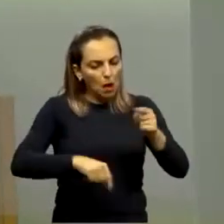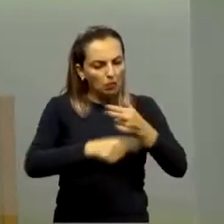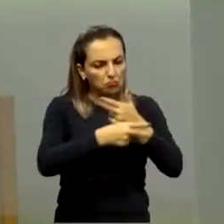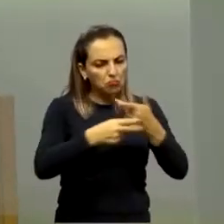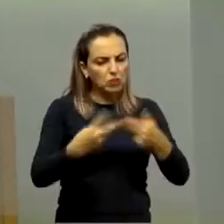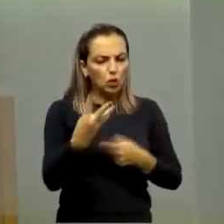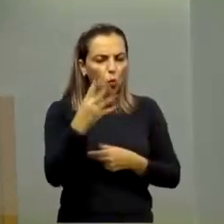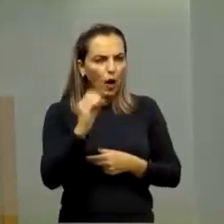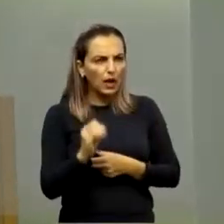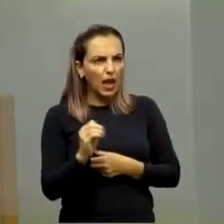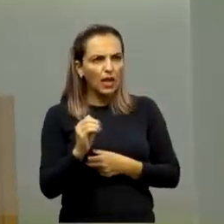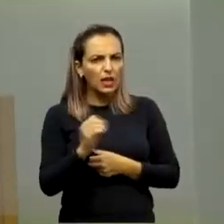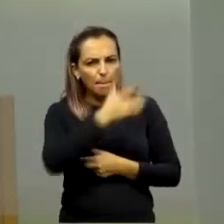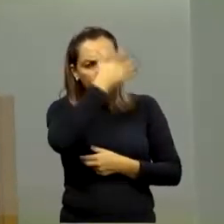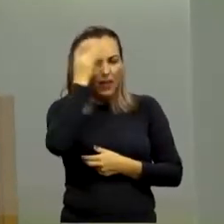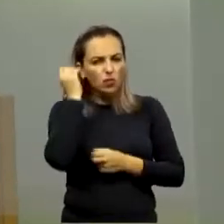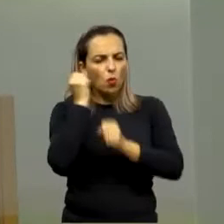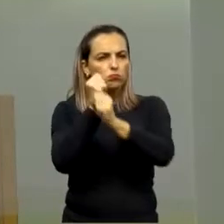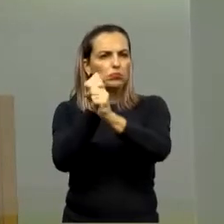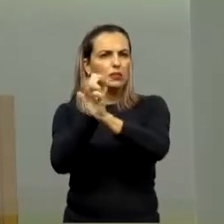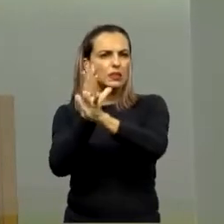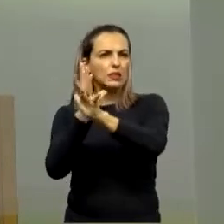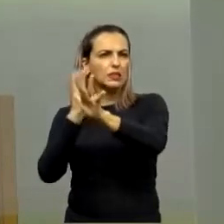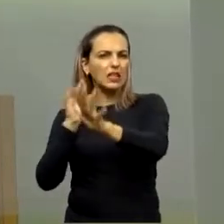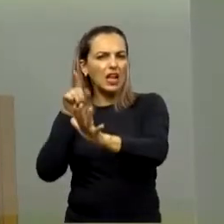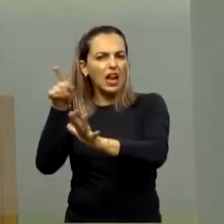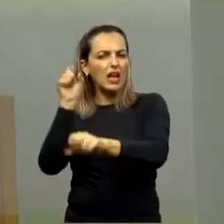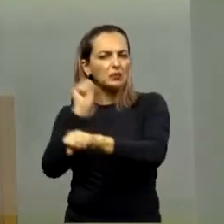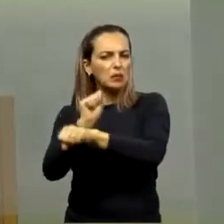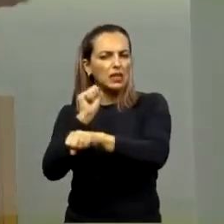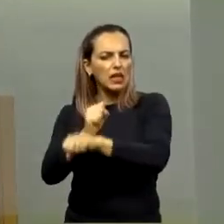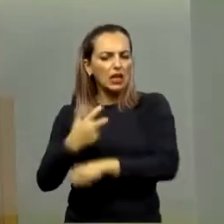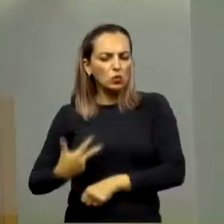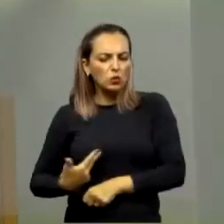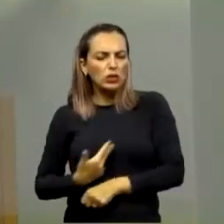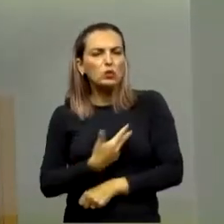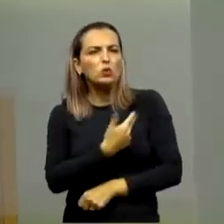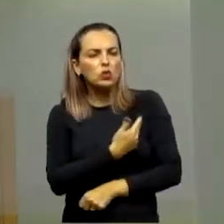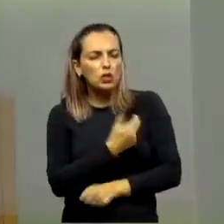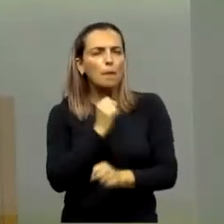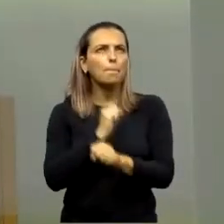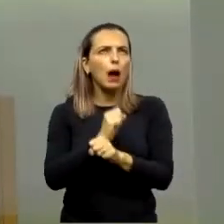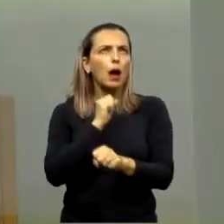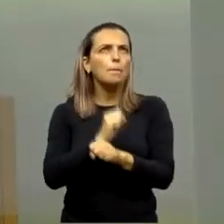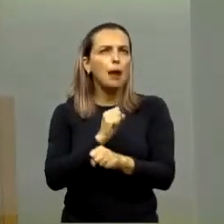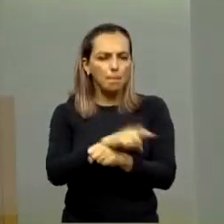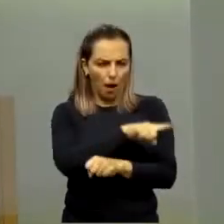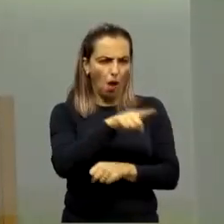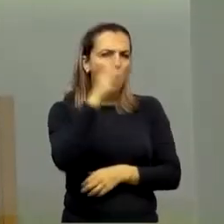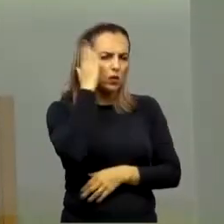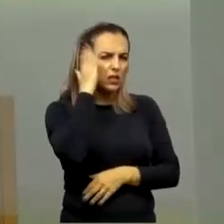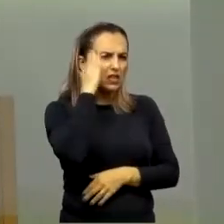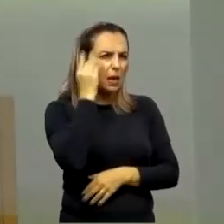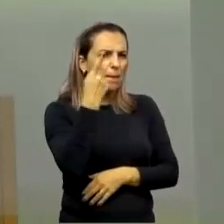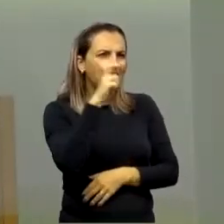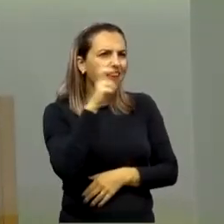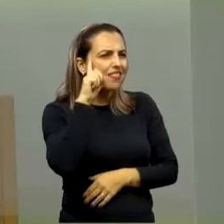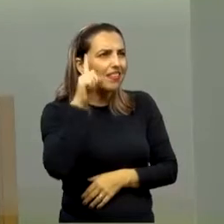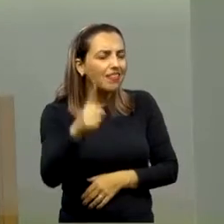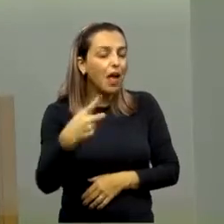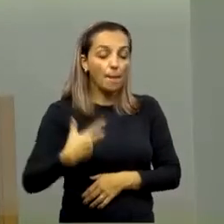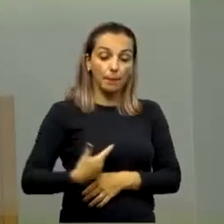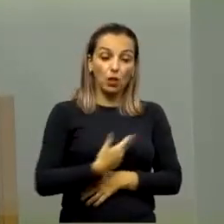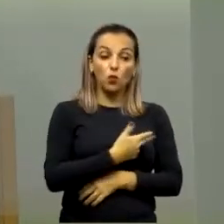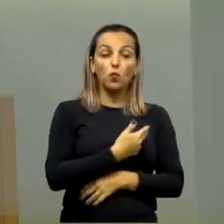40 serão 40 pacientes que tá lá que eles dispensam tá lá tá esperando vocês sabe muito bem esperando 15 dias para